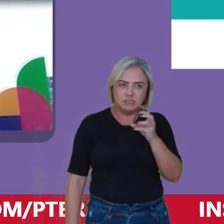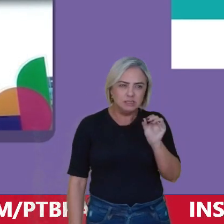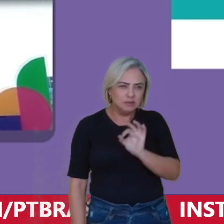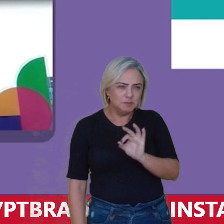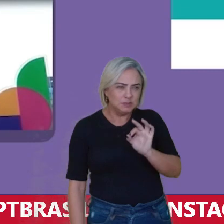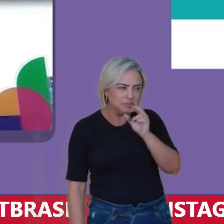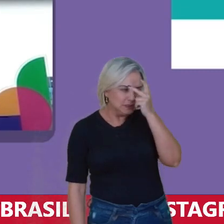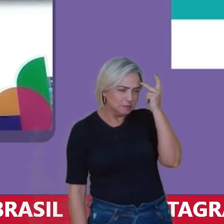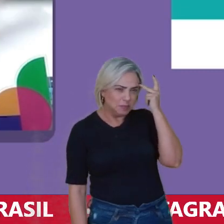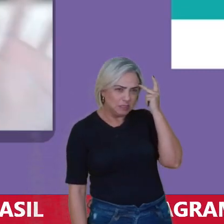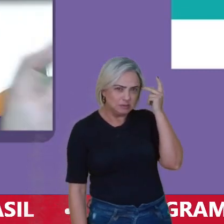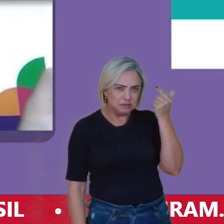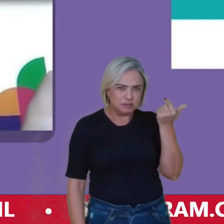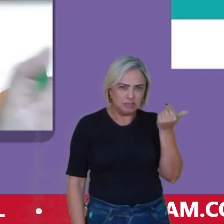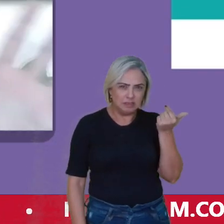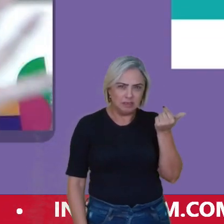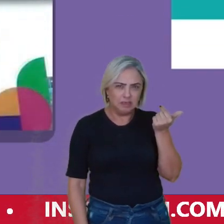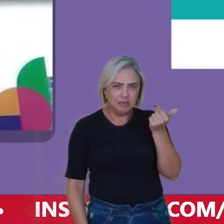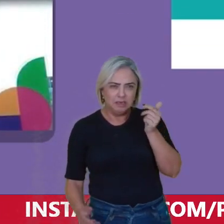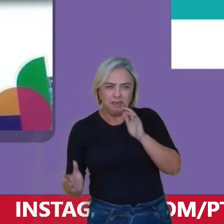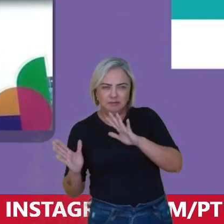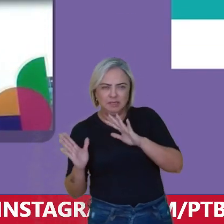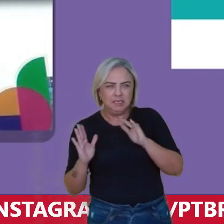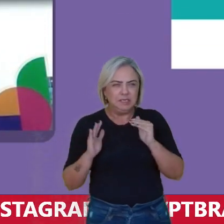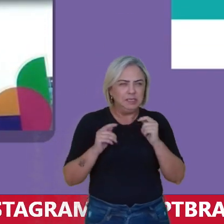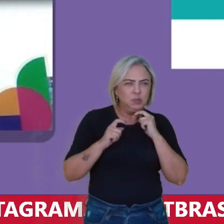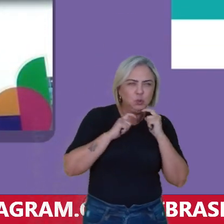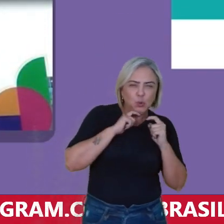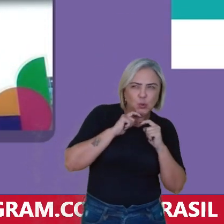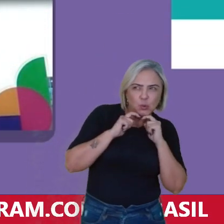essas pessoas que meio vão lá, vão cá,